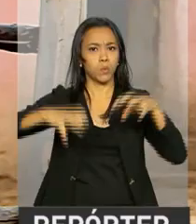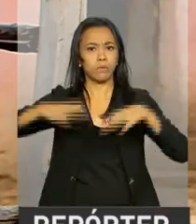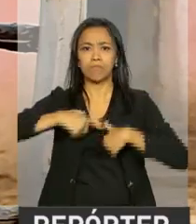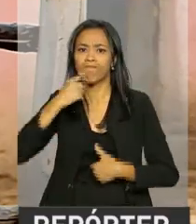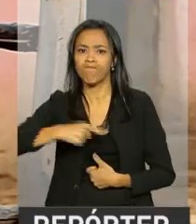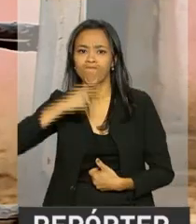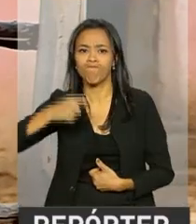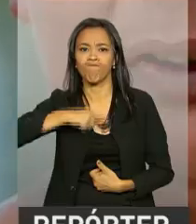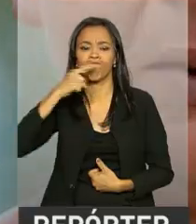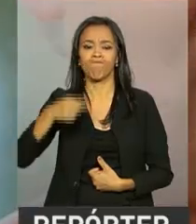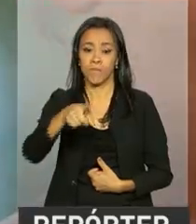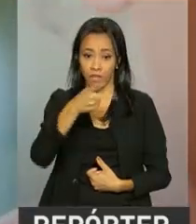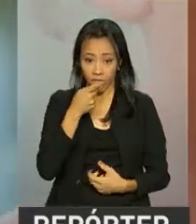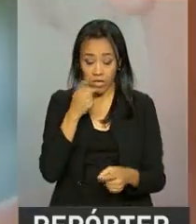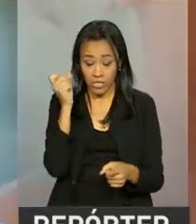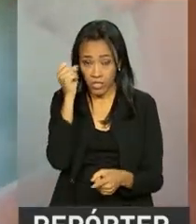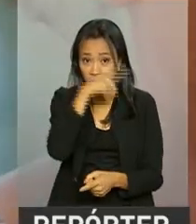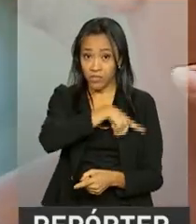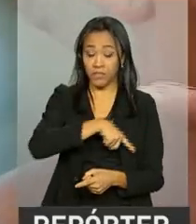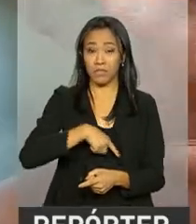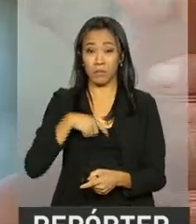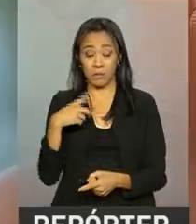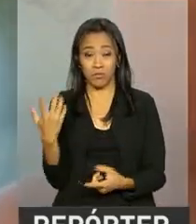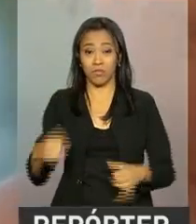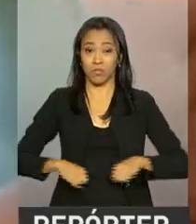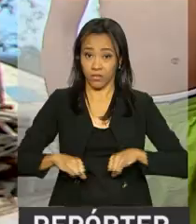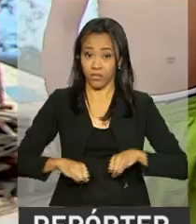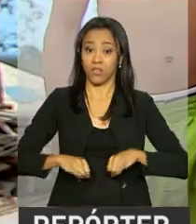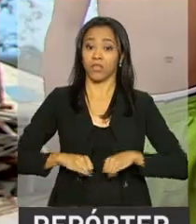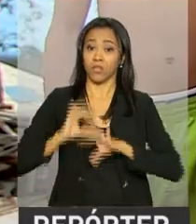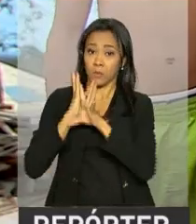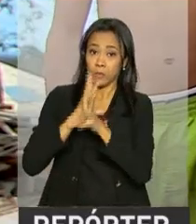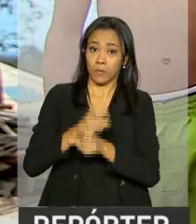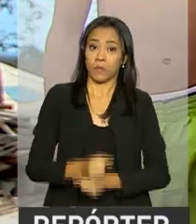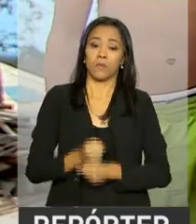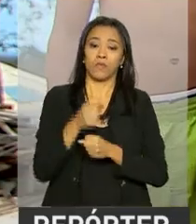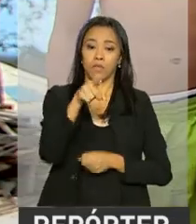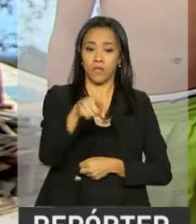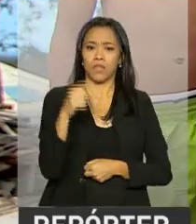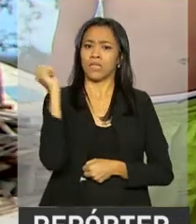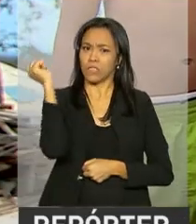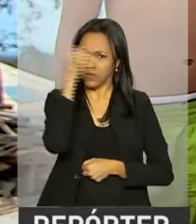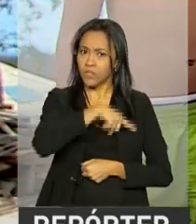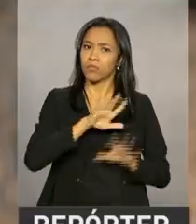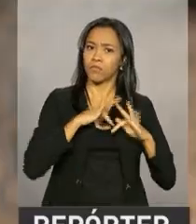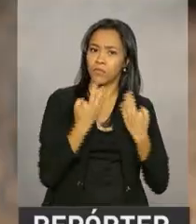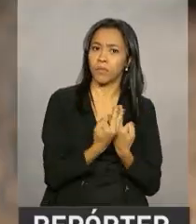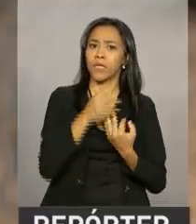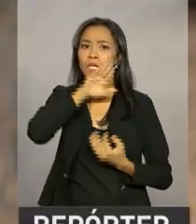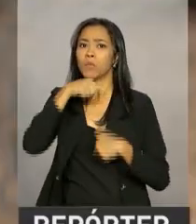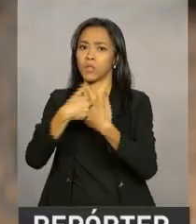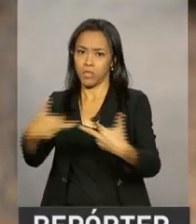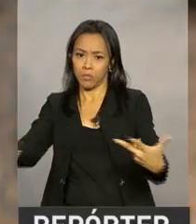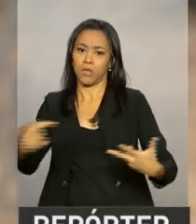legume, está com tempo. É muito difícil, a dificuldade é grande. A situação está feia para nós e para os bichos. É muita dificuldade